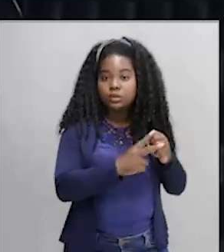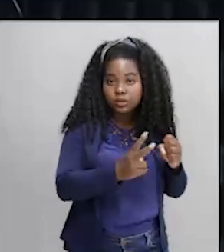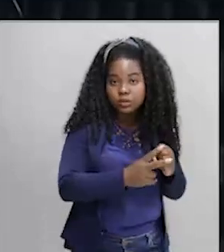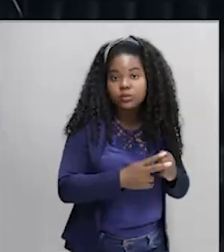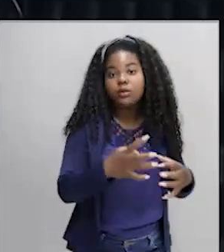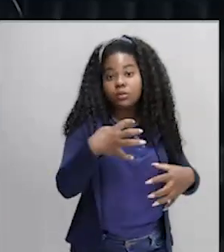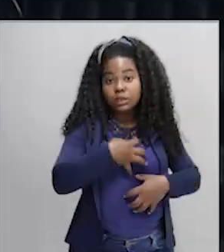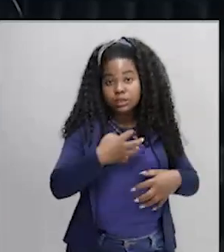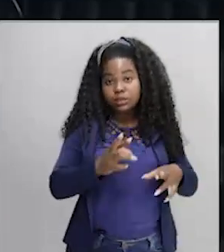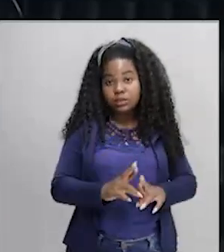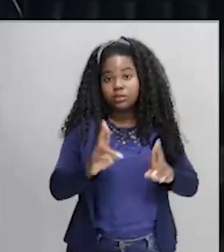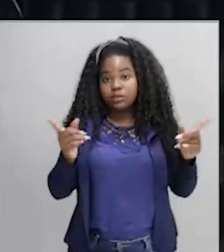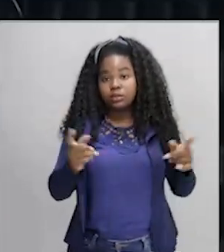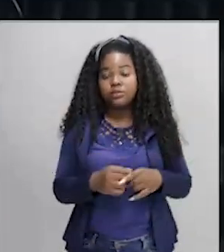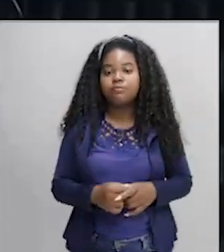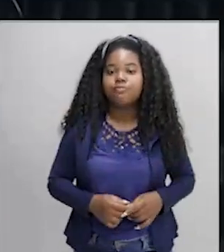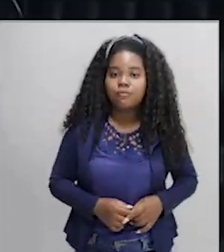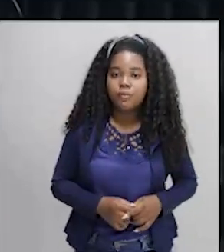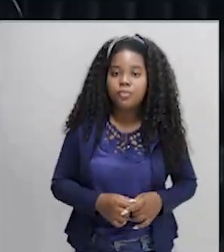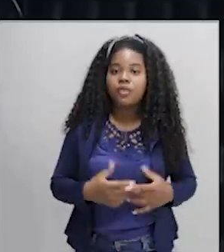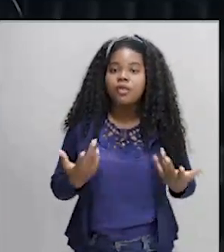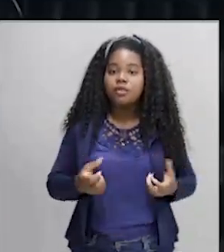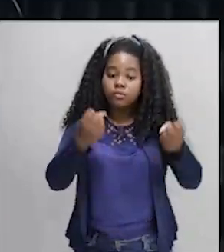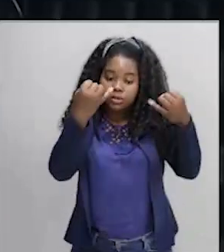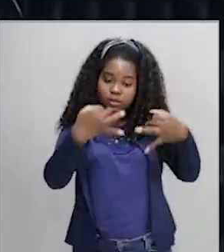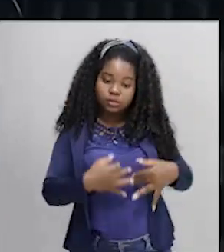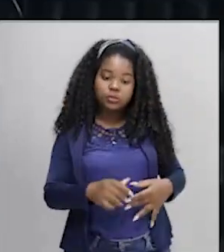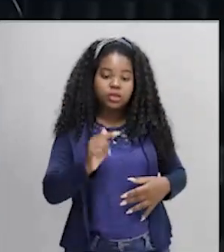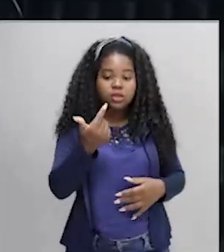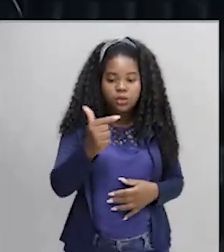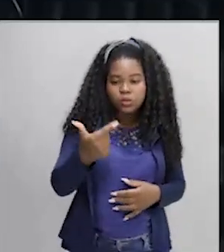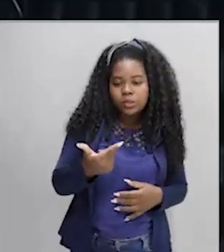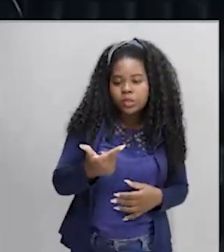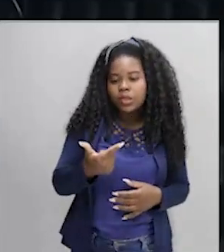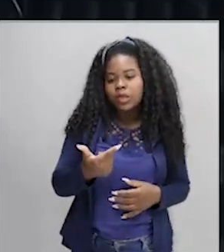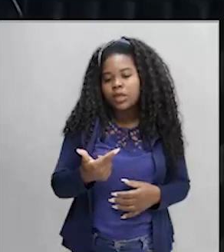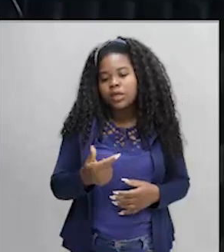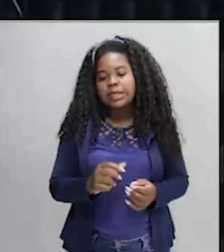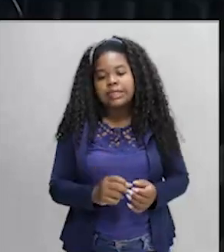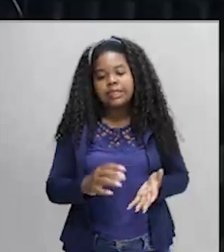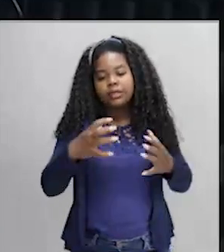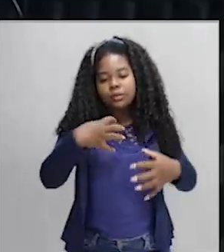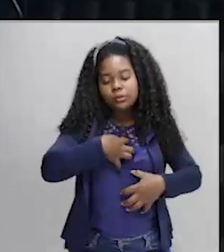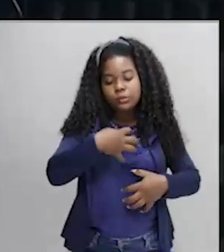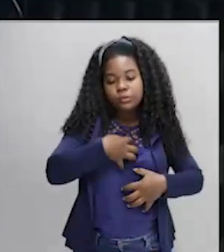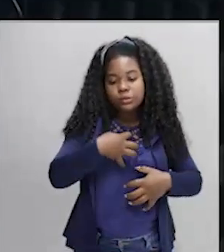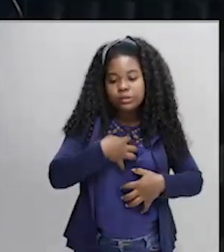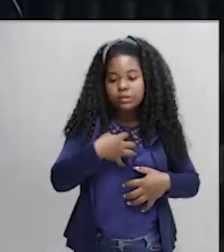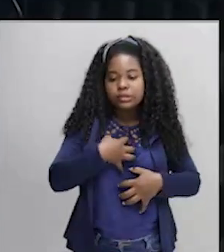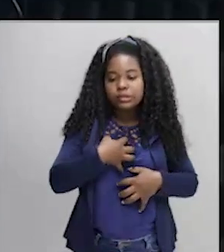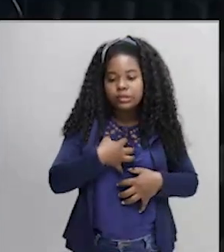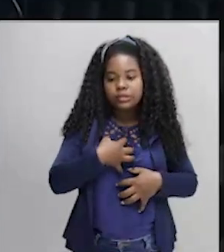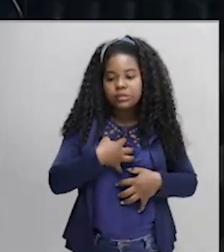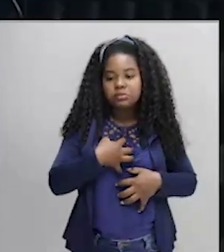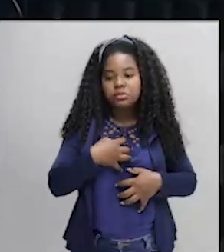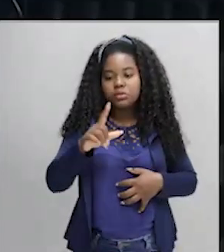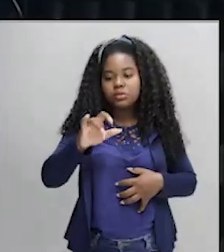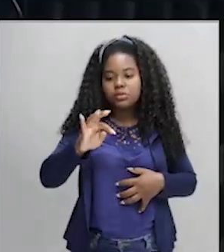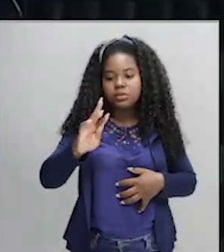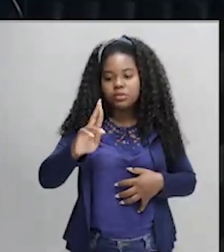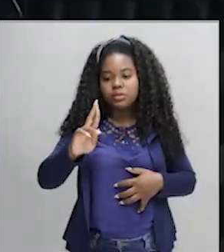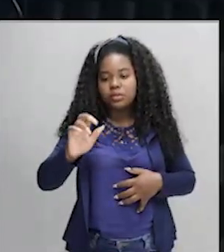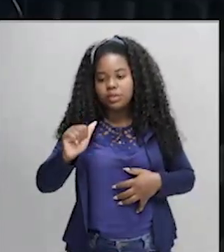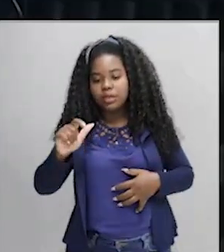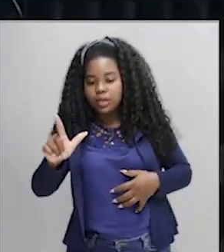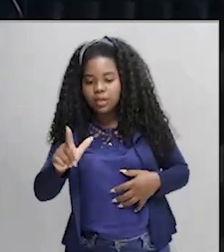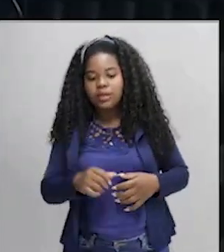E aí, por que a gente diz que ele não tem o sentido literal? Porque você não analisa as palavras isoladamente. As duas